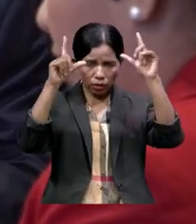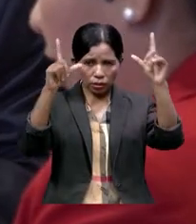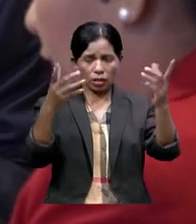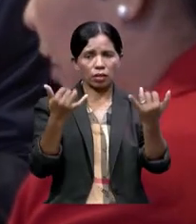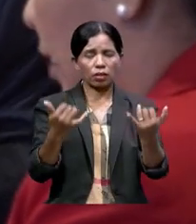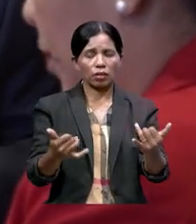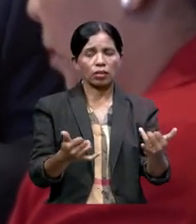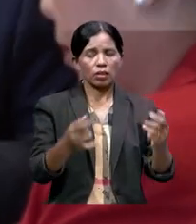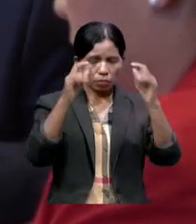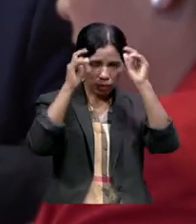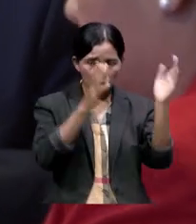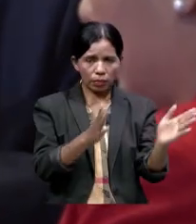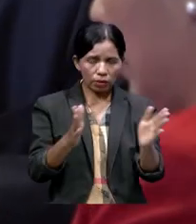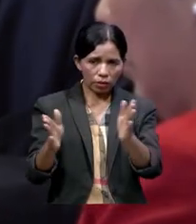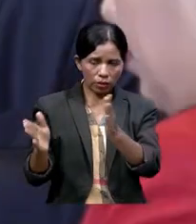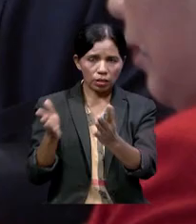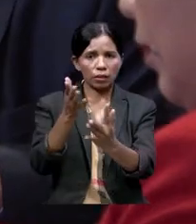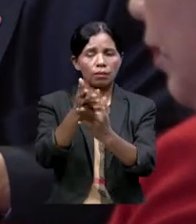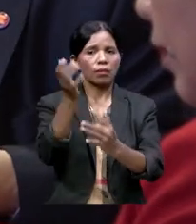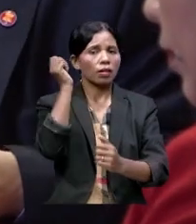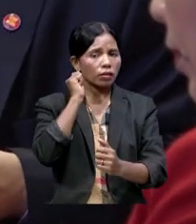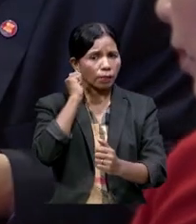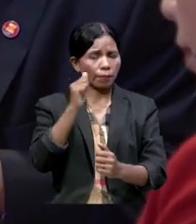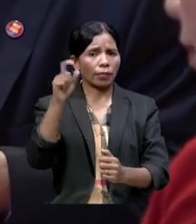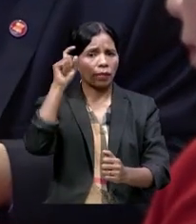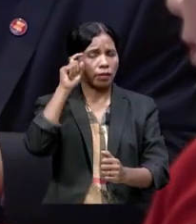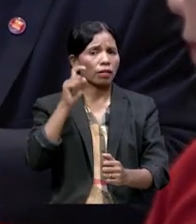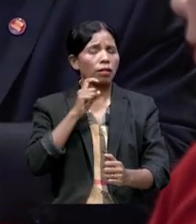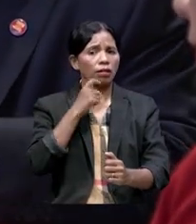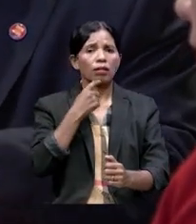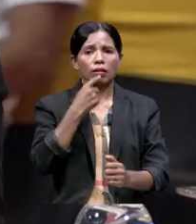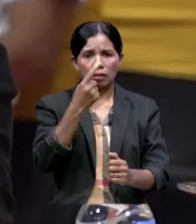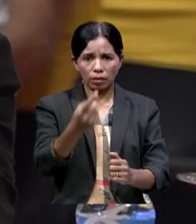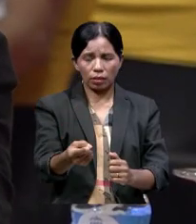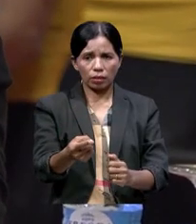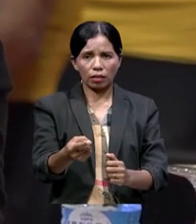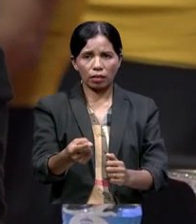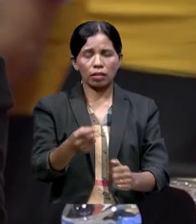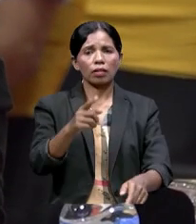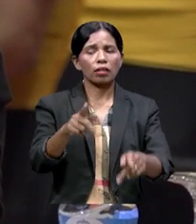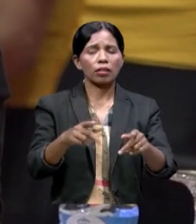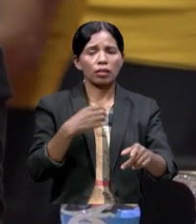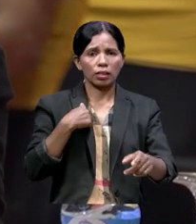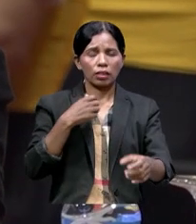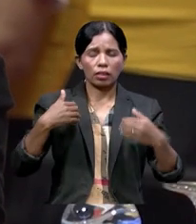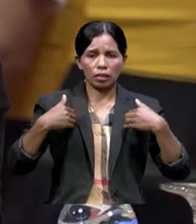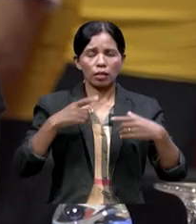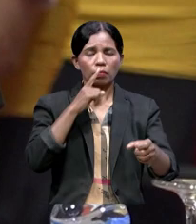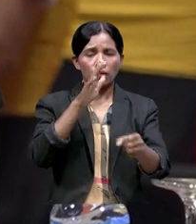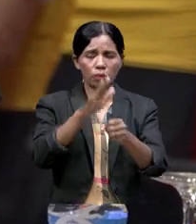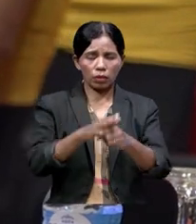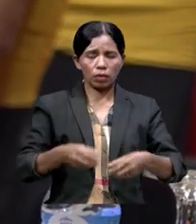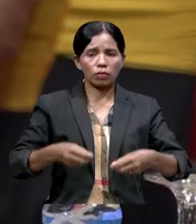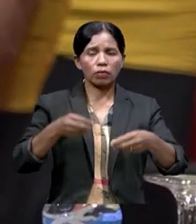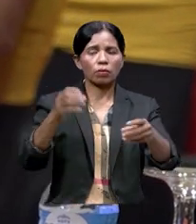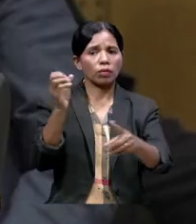fase de preparação final adesão para ASEAN. Xanana Guzmão reafirma a cata, governa-se e a compromisso, cria oportunidade para